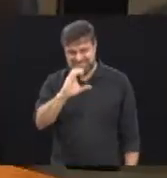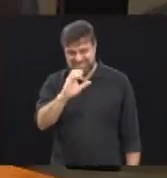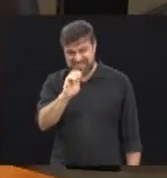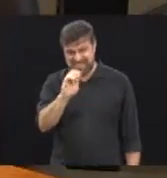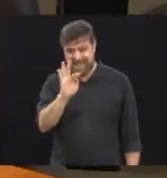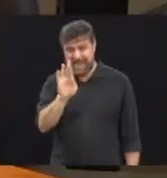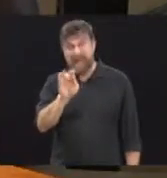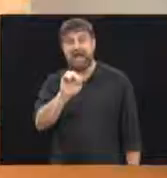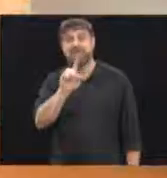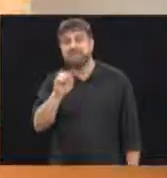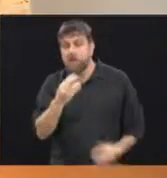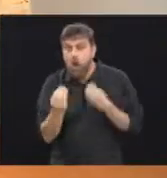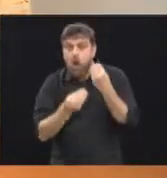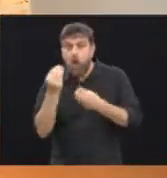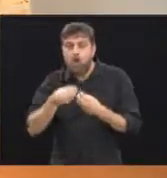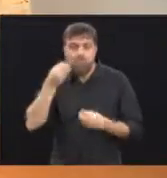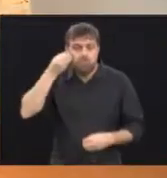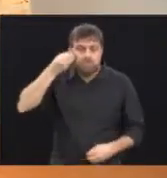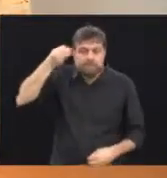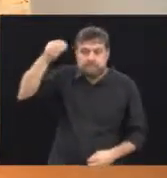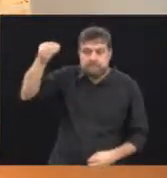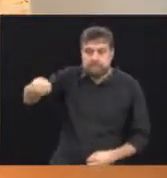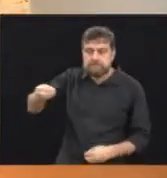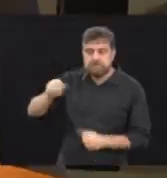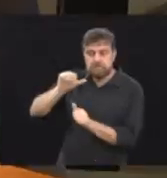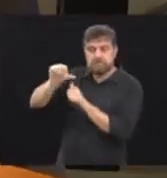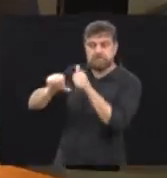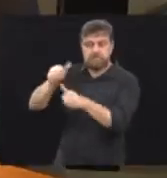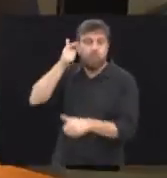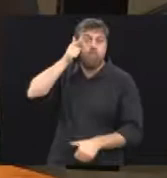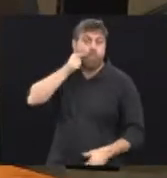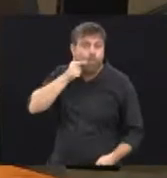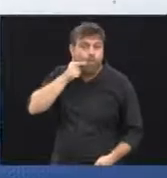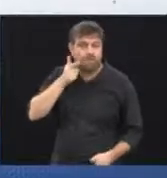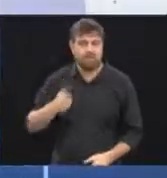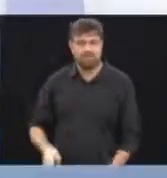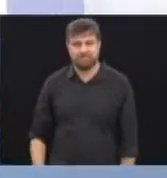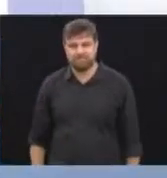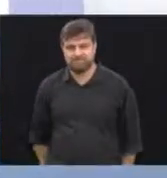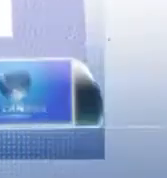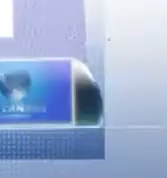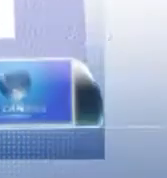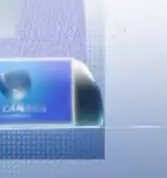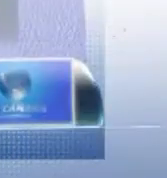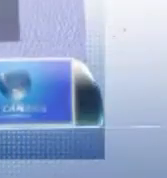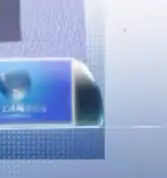reparadora também, pelo que eu entendi, né? É muito importante, a gente vai falar sobre isso. Já, já.